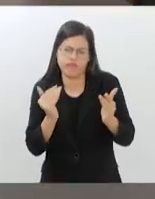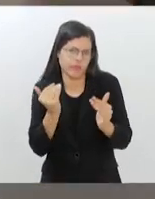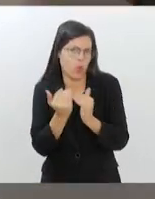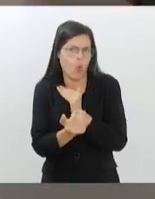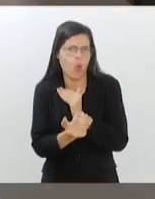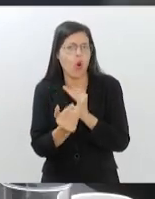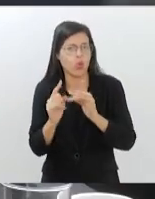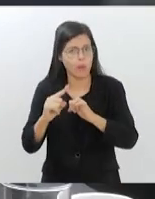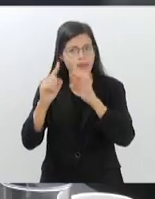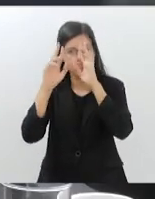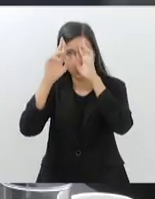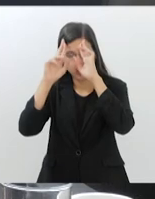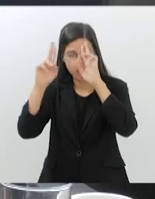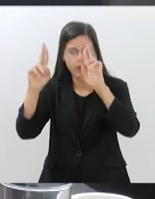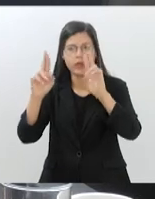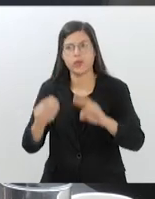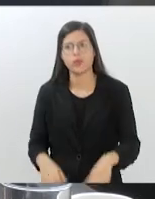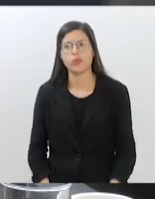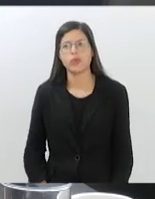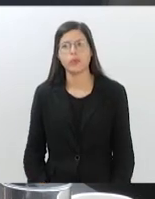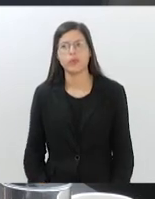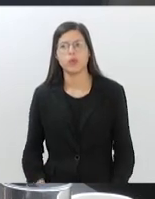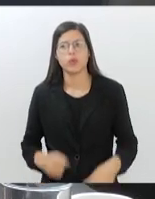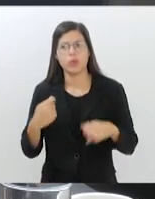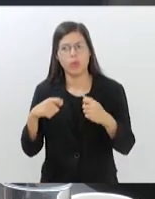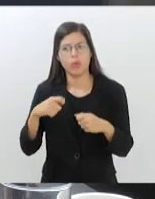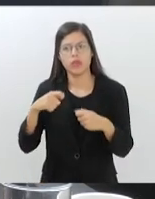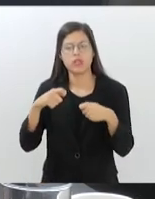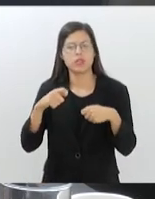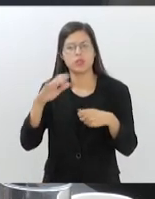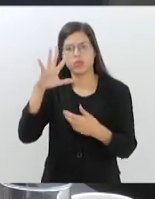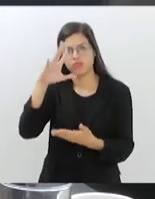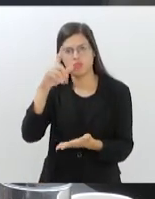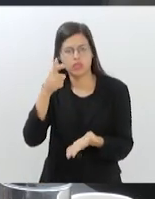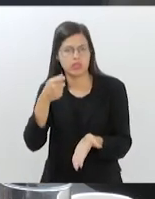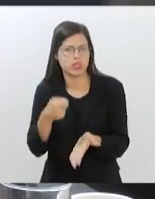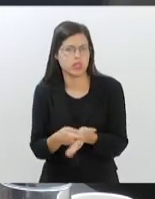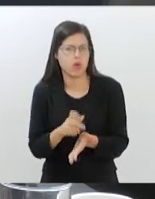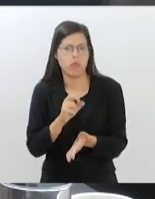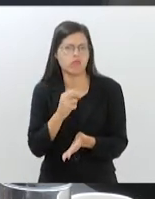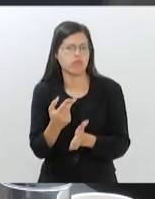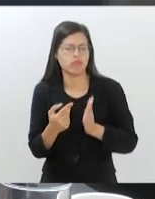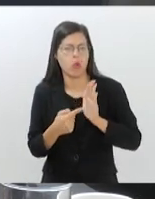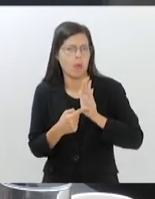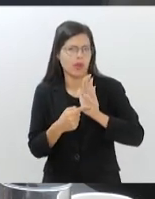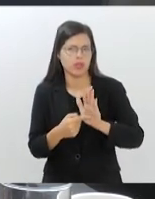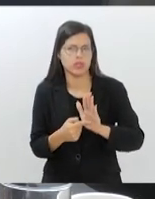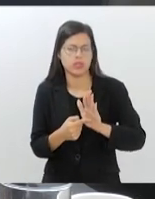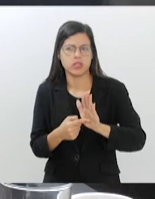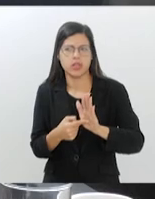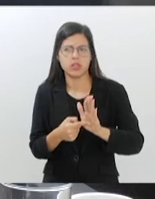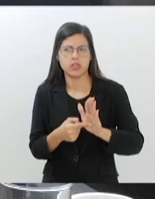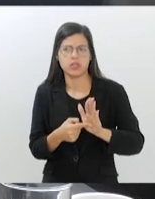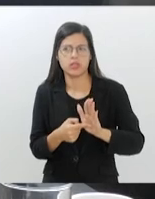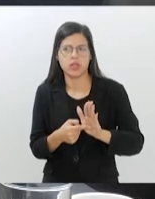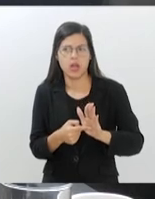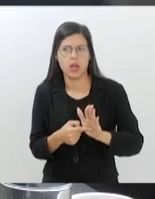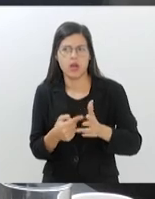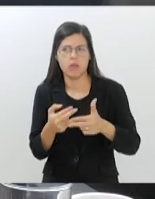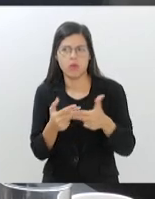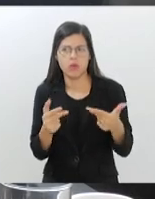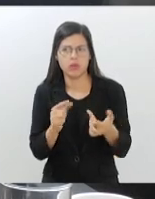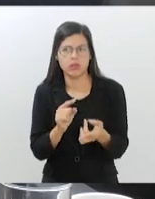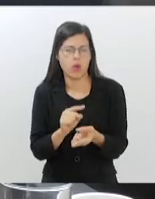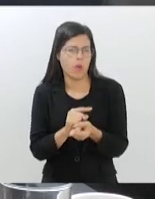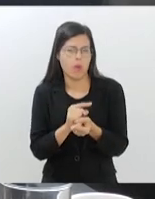mais respeito inclusive quando tenho que tomar alguma decisão ou apresentar algo que ainda que seja contrário ao pensamento